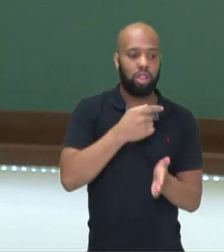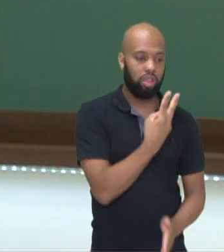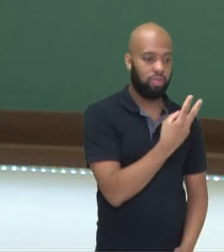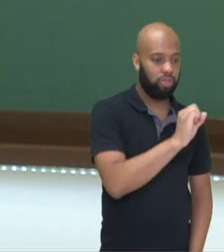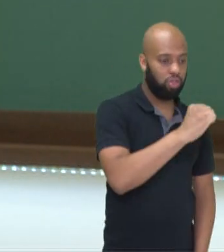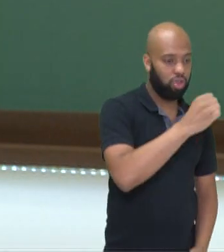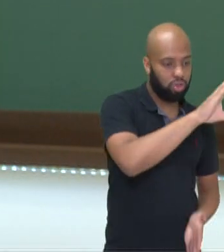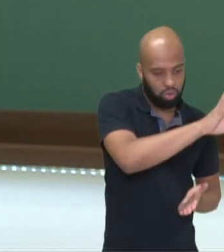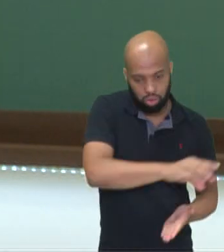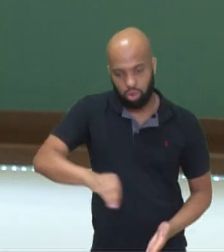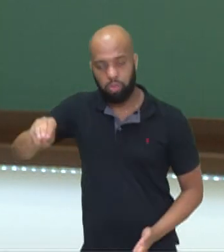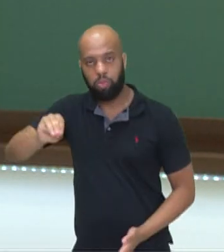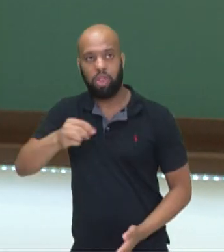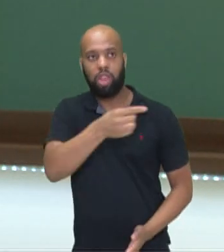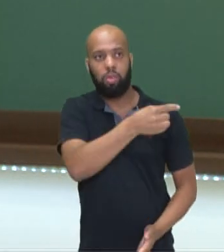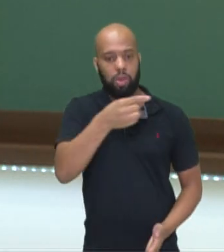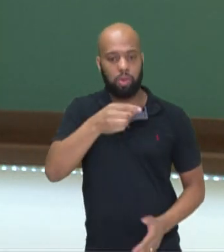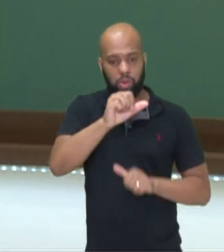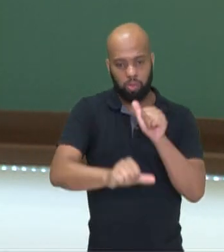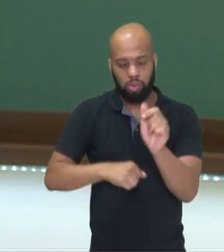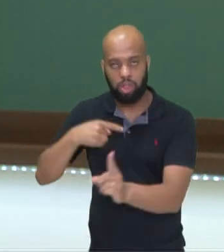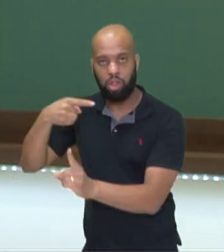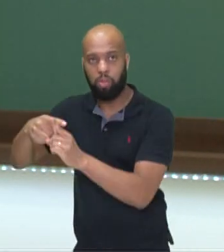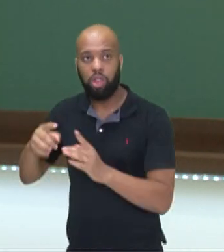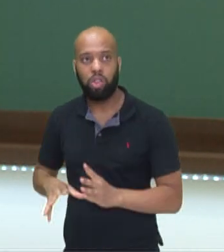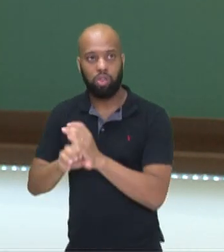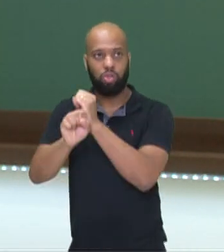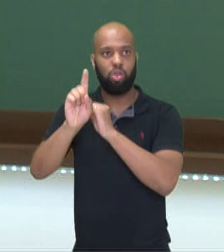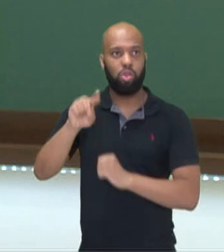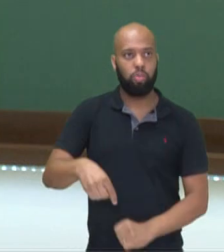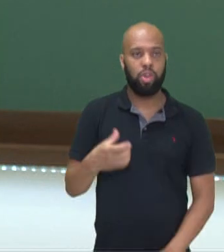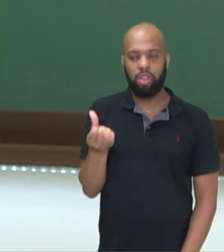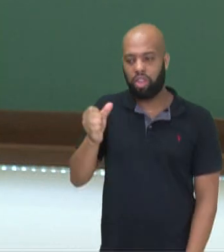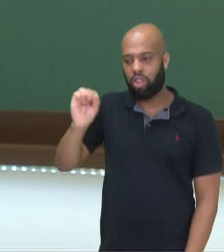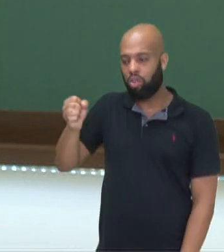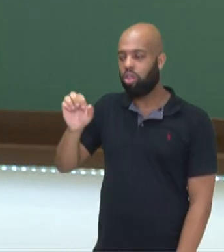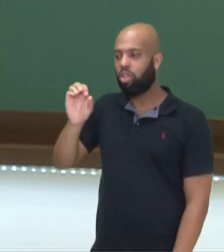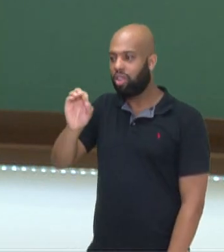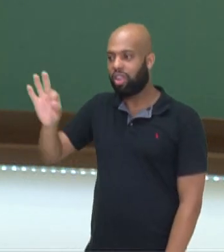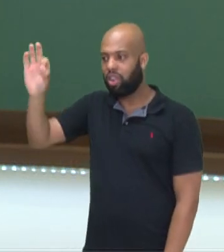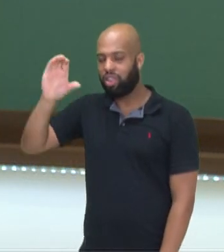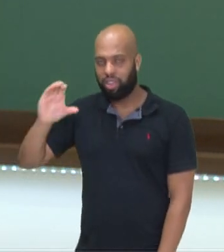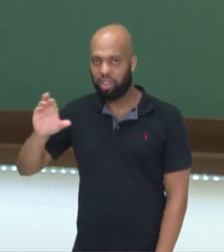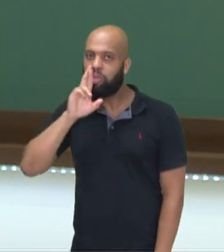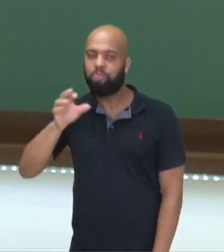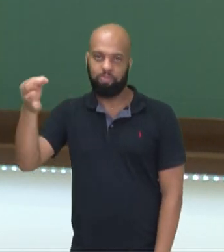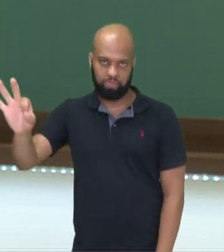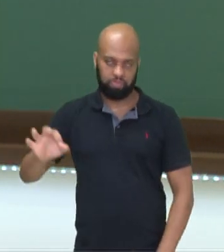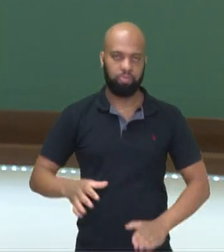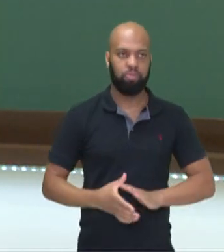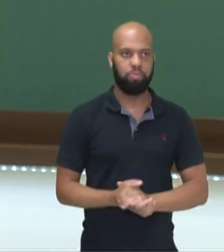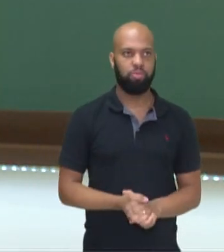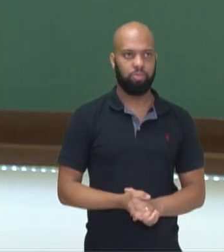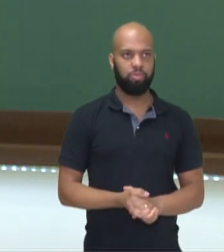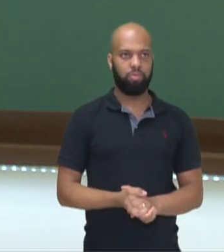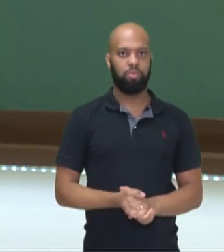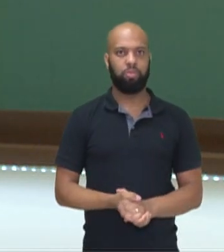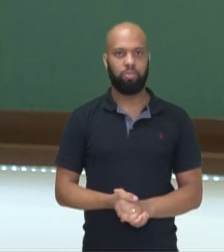maior menos a menor, tem uma situação de subtração de números inteiros, ou na variação de temperatura I.